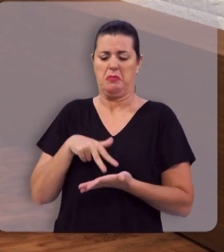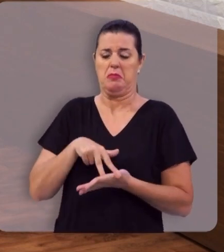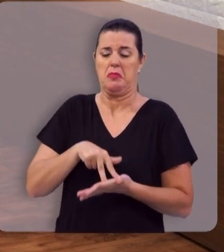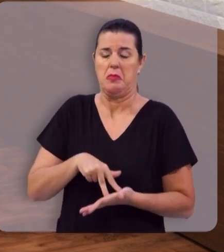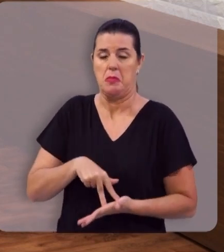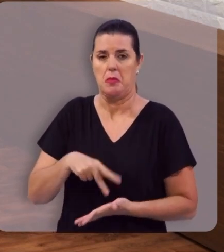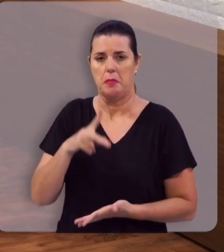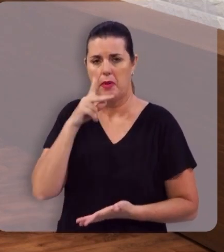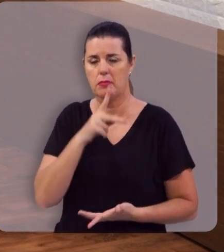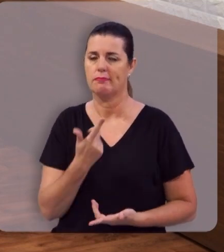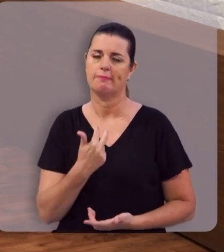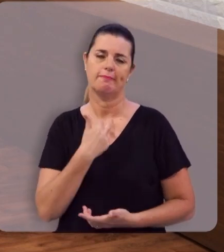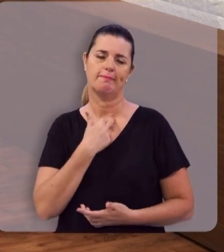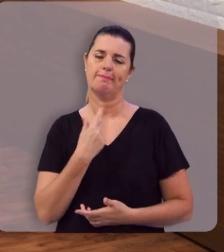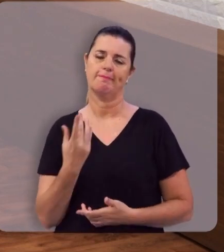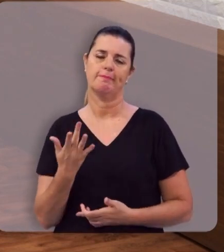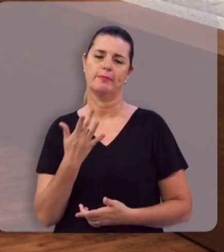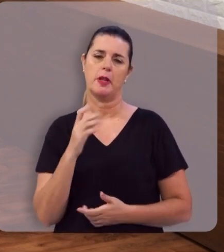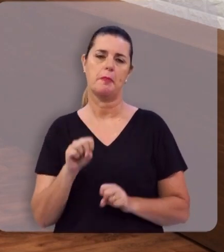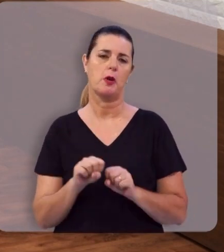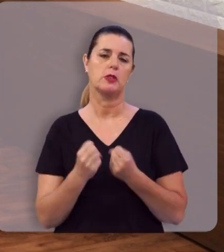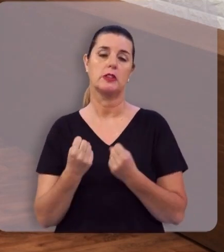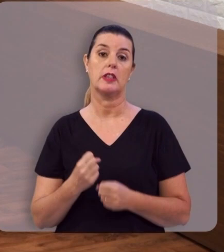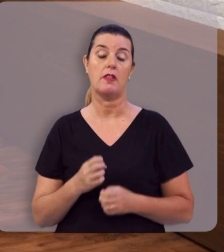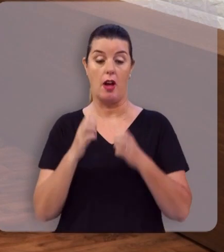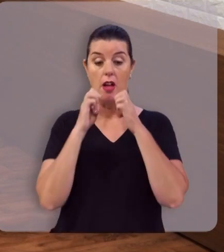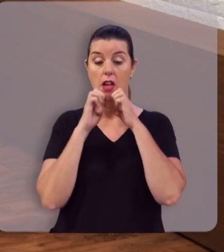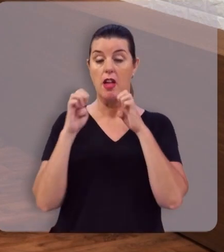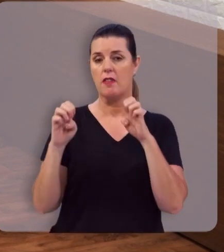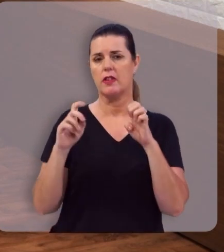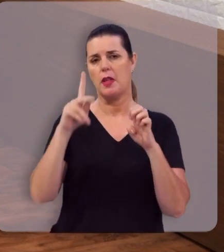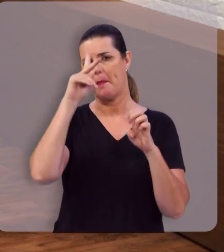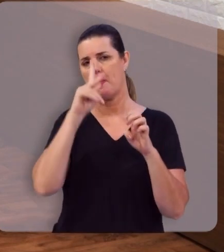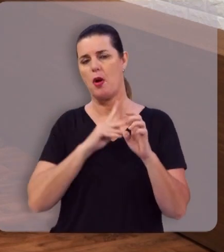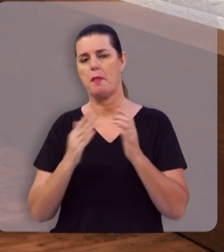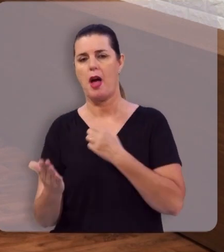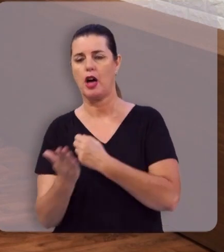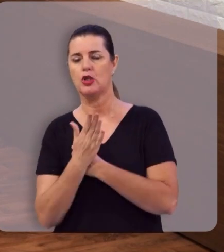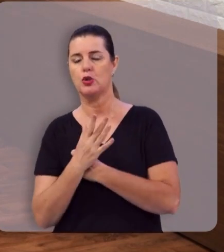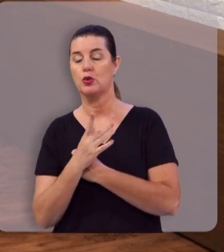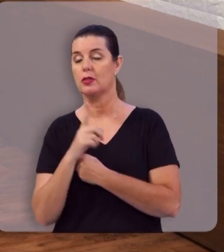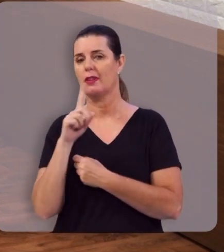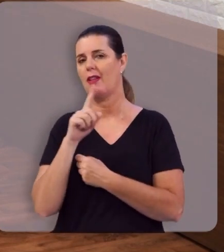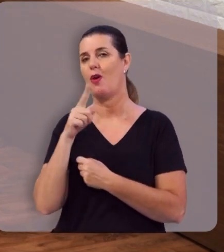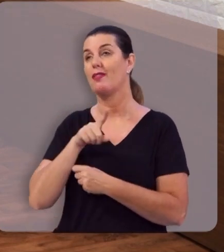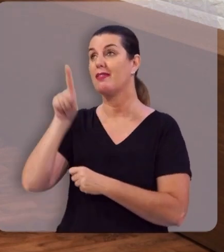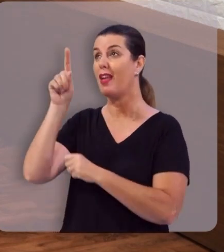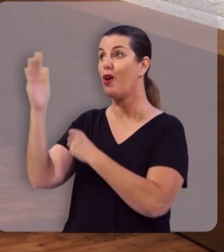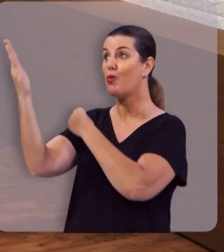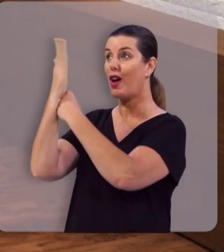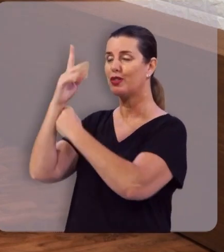você mesmo. O Evangelho não é autoajuda, é a ajuda do alto.